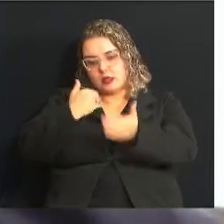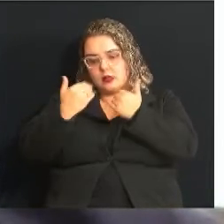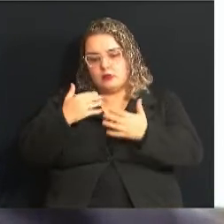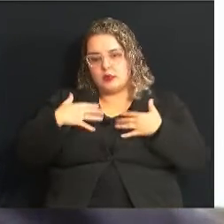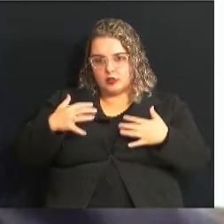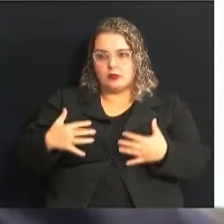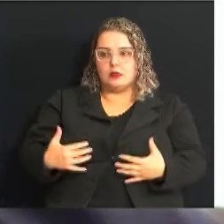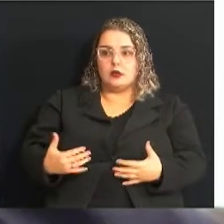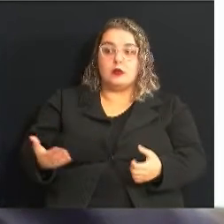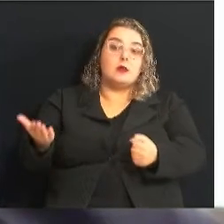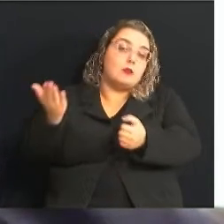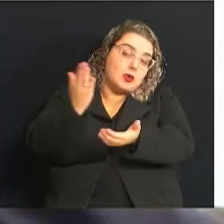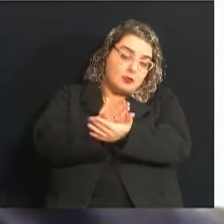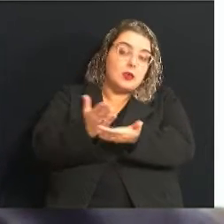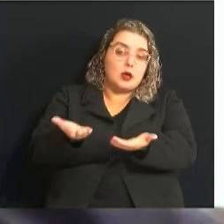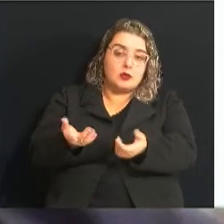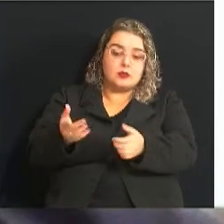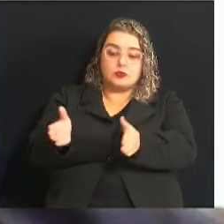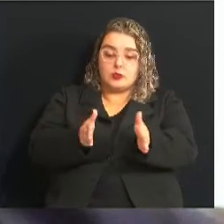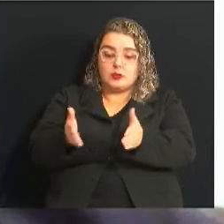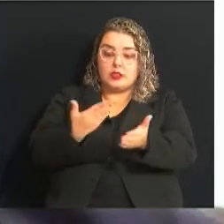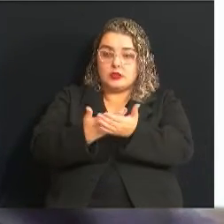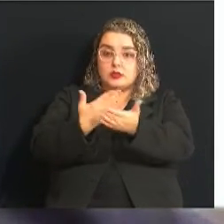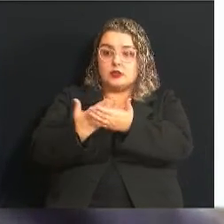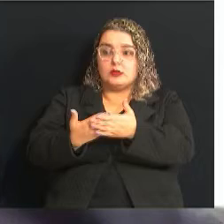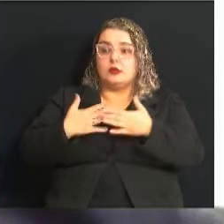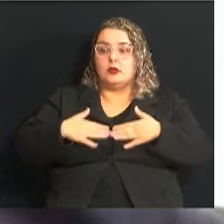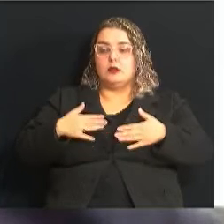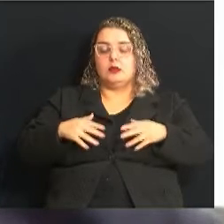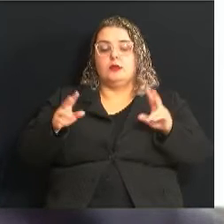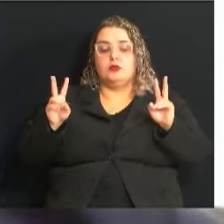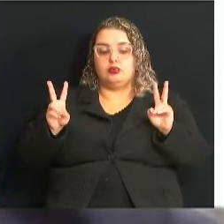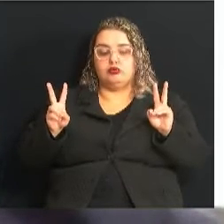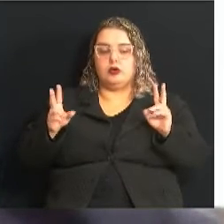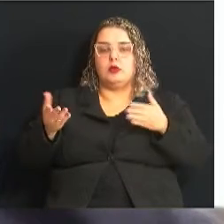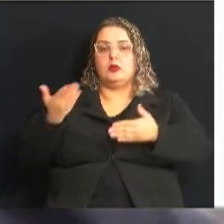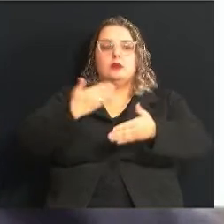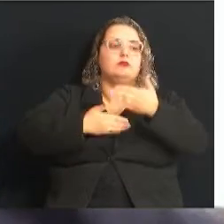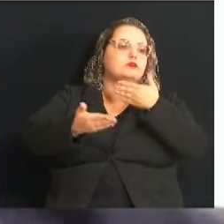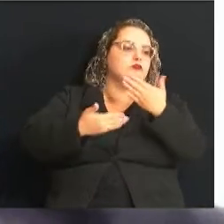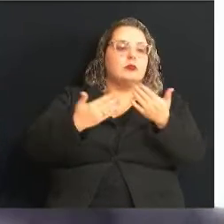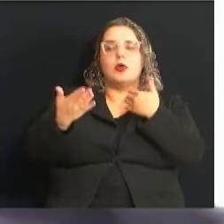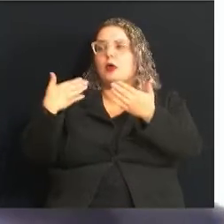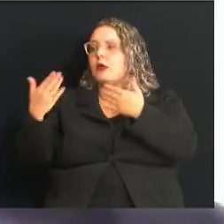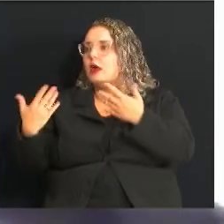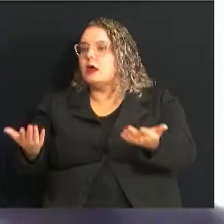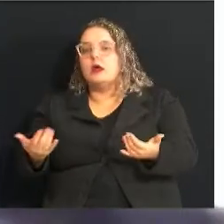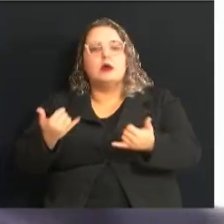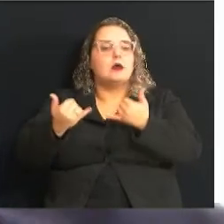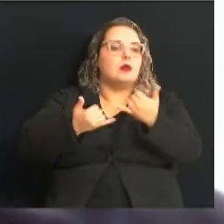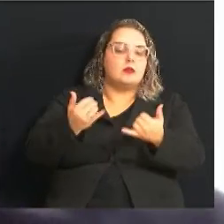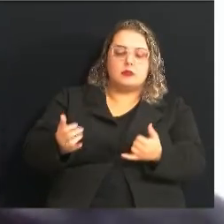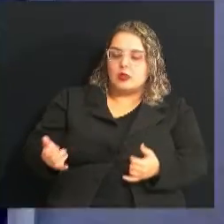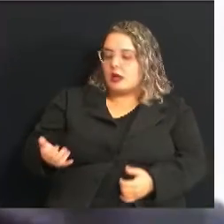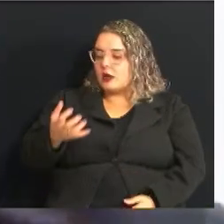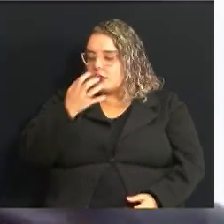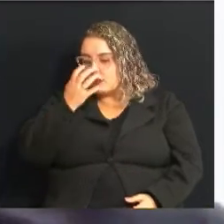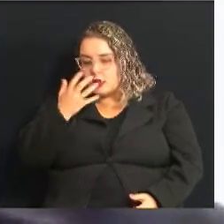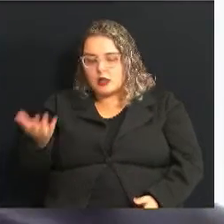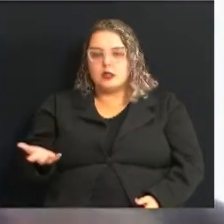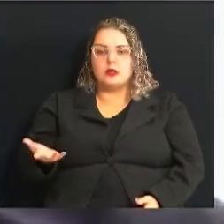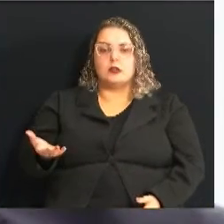dos estudos. Então, é um momento que você vai estar ali tranquilo, vai poder trocar uma ideia com alguém da família, brincar com o cachorro, dar